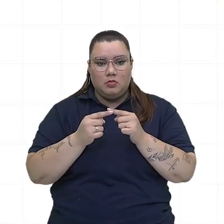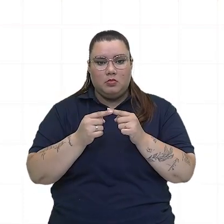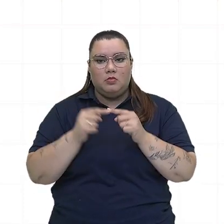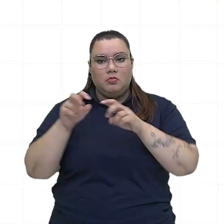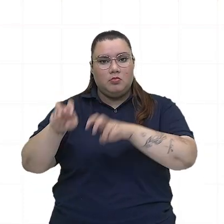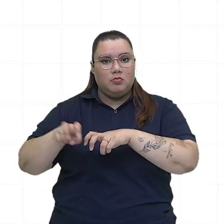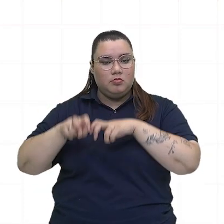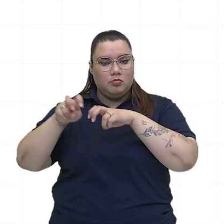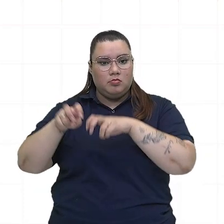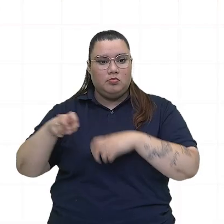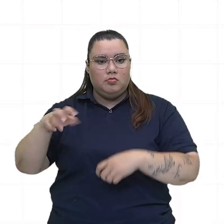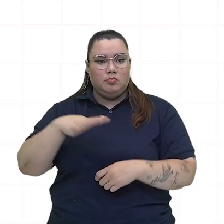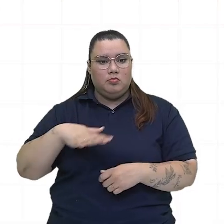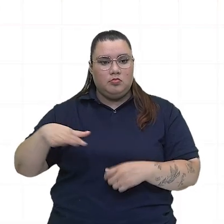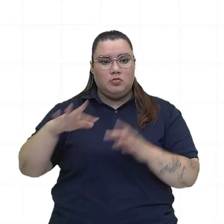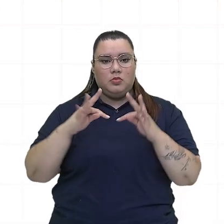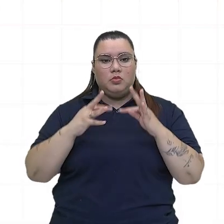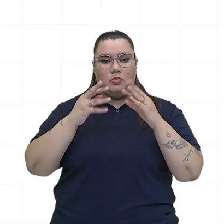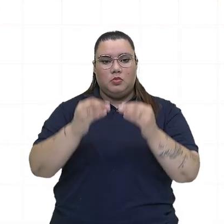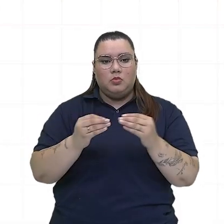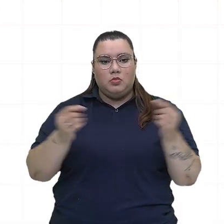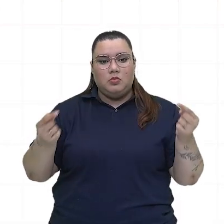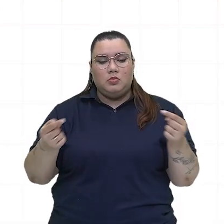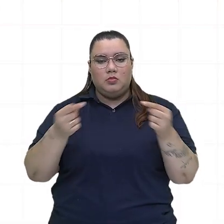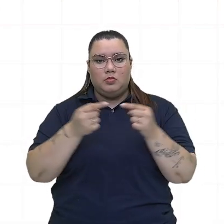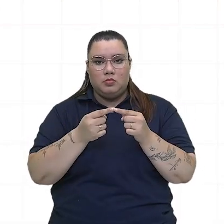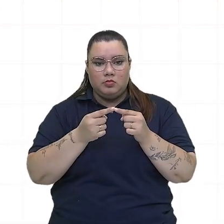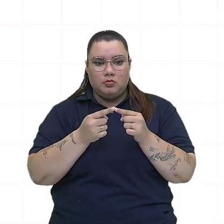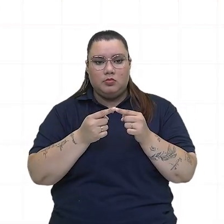empreendimento familiar todo aquele